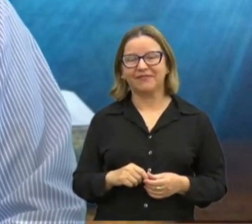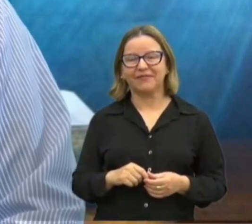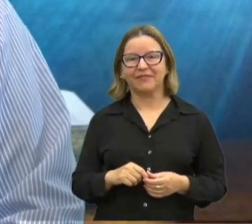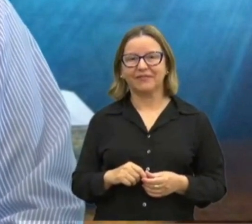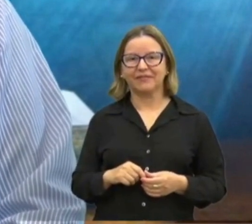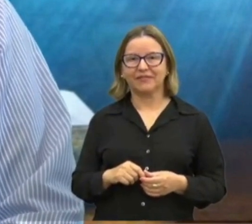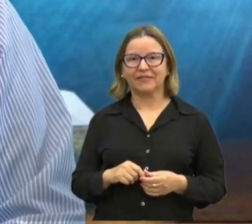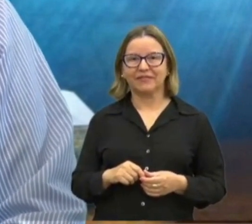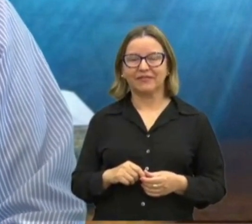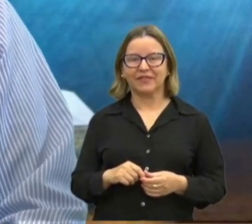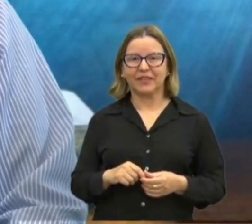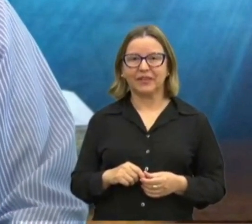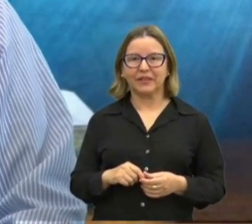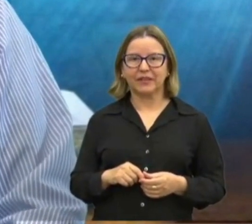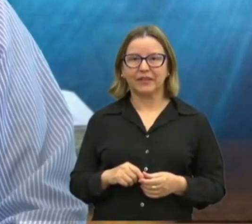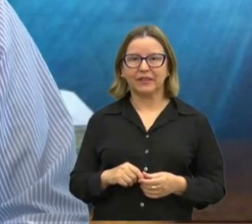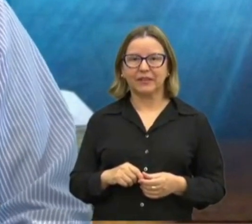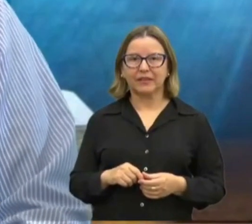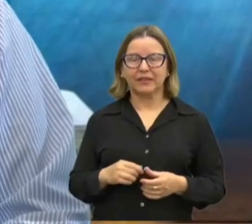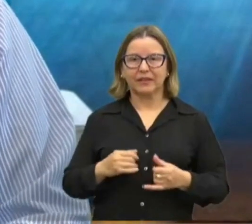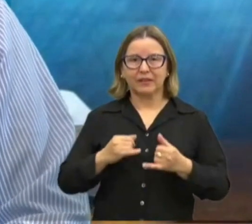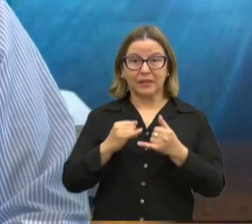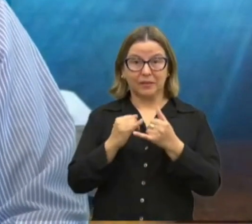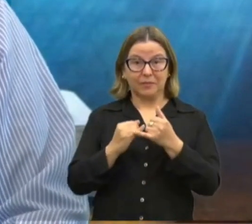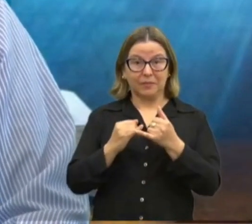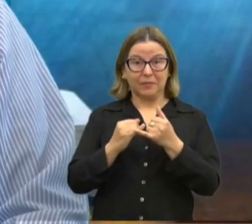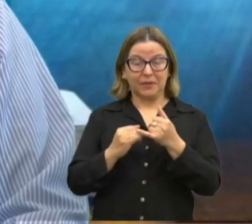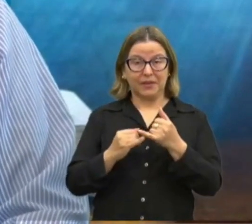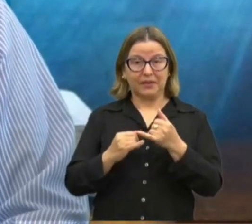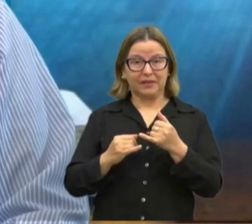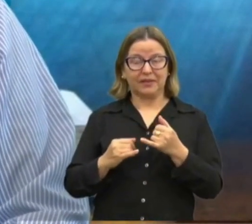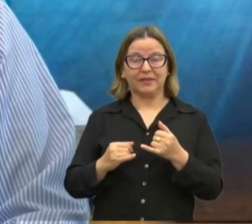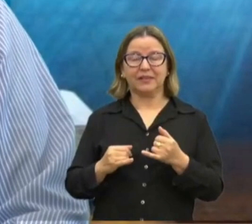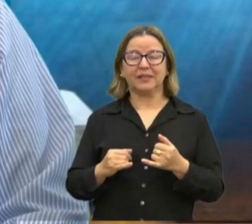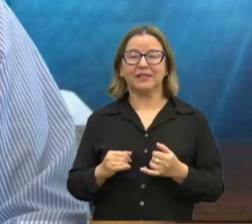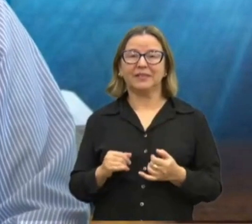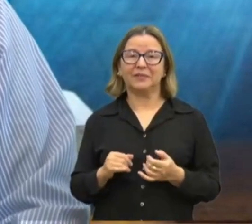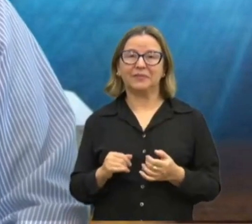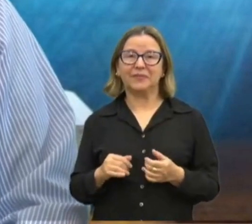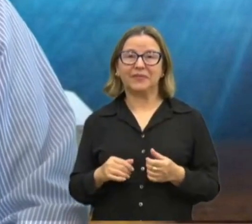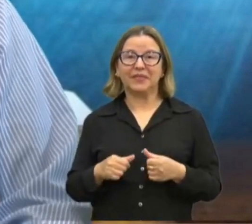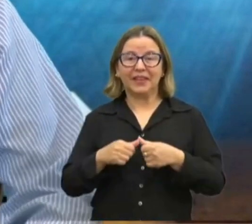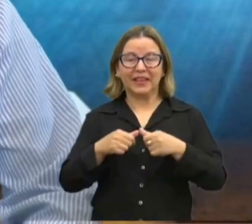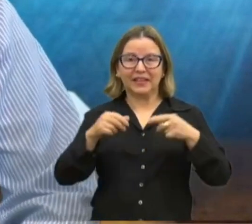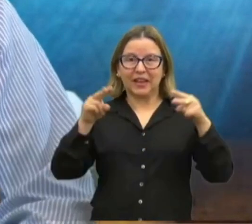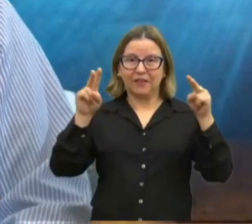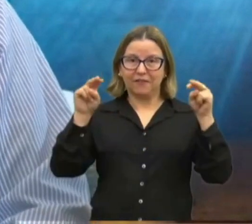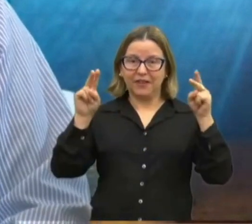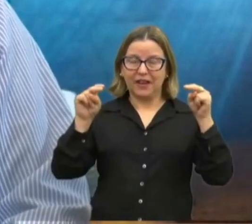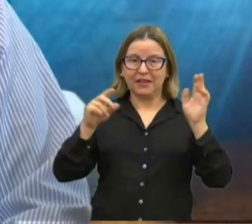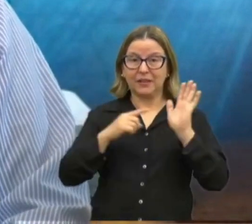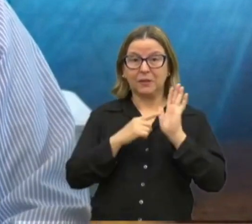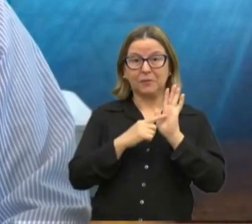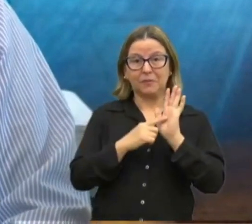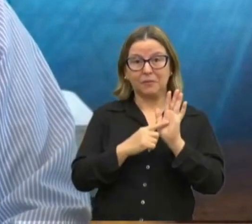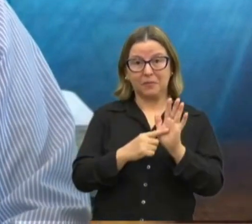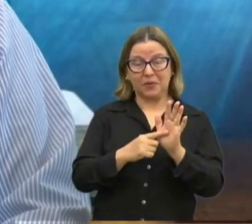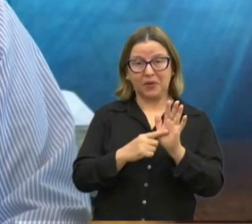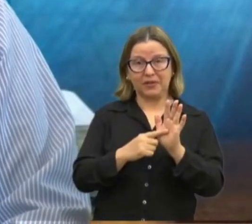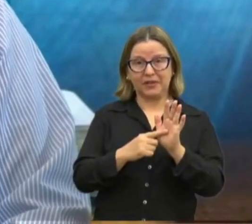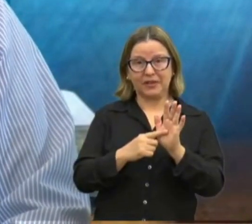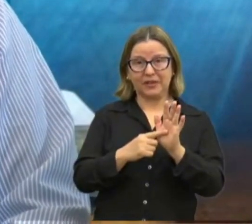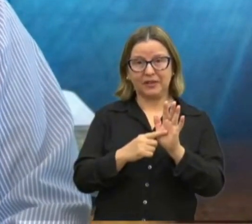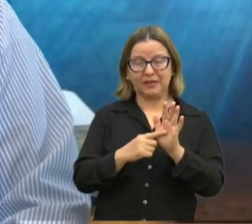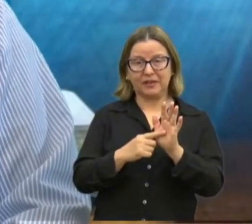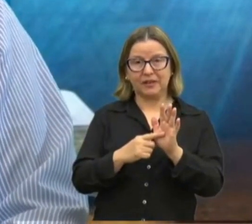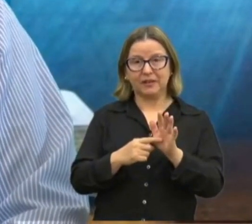Porque aqui parece que há uma condicionante, Essa frase está mostrando para nós como se houvesse